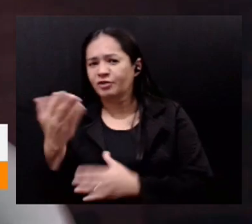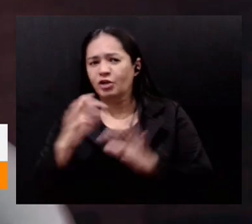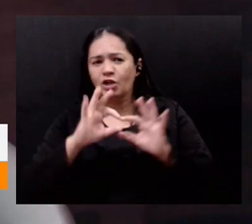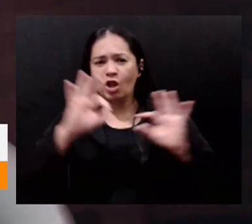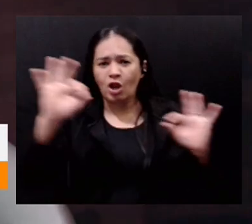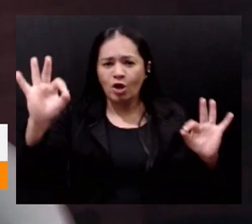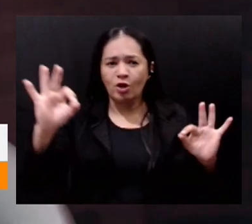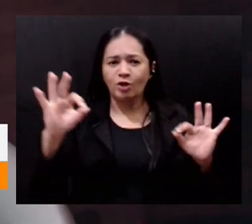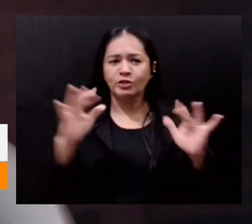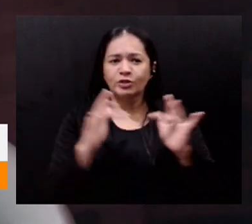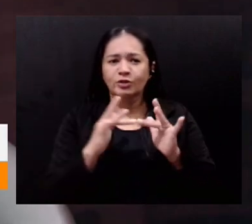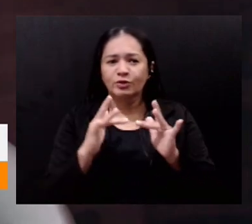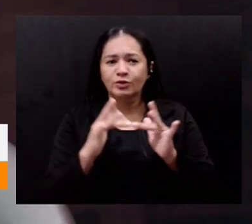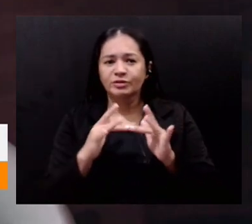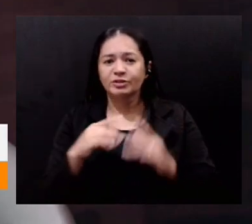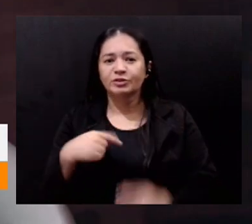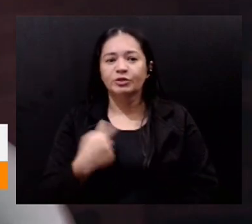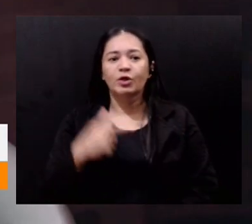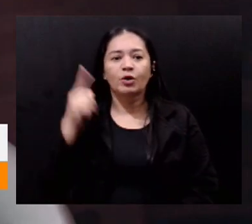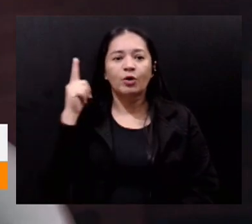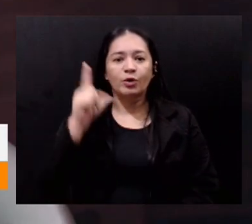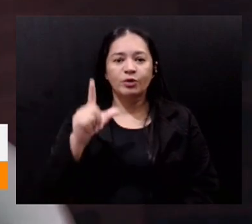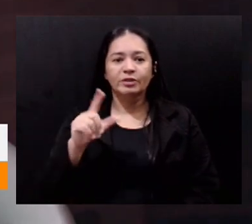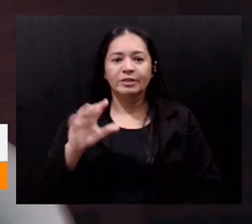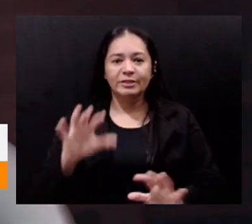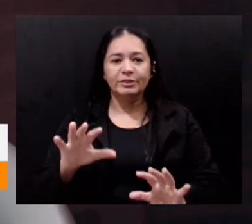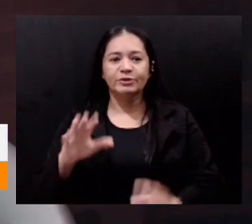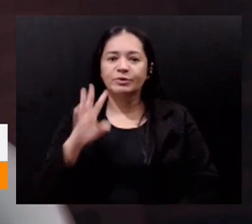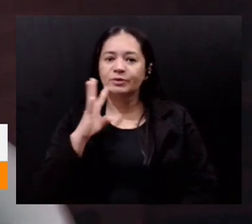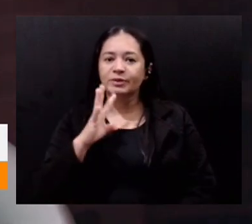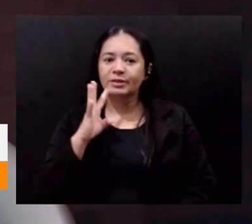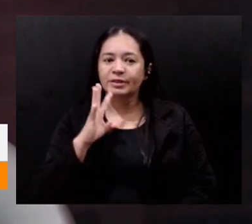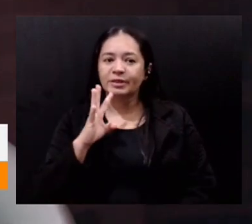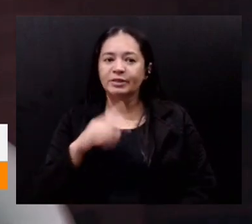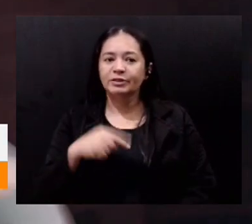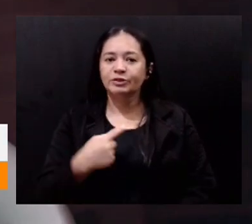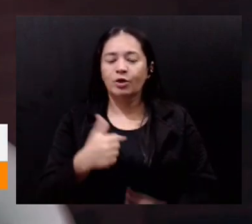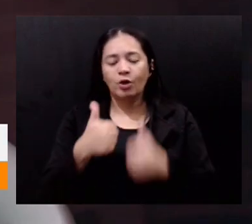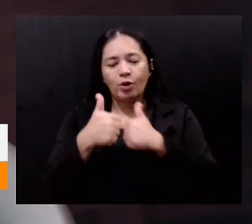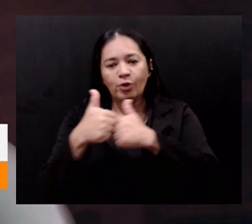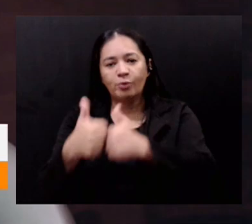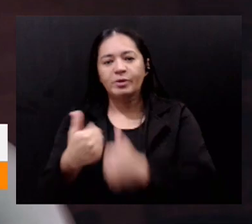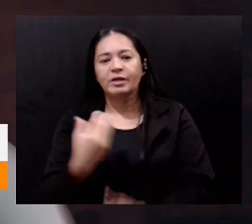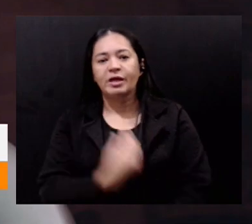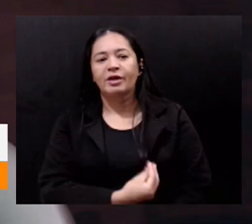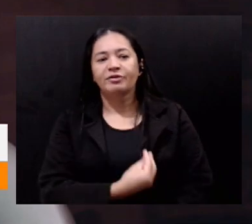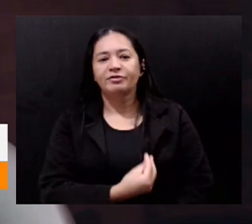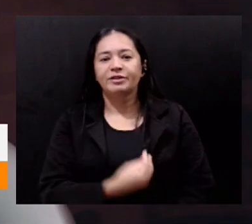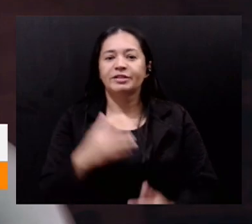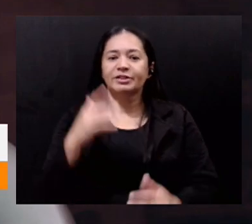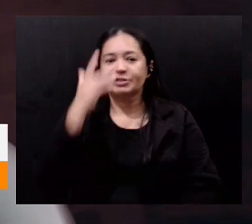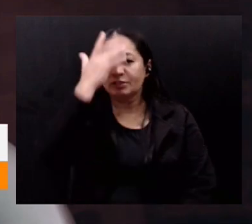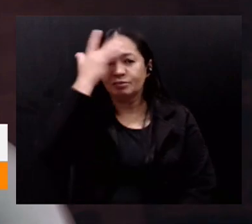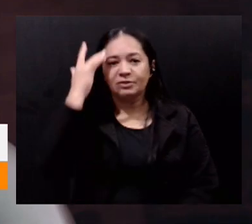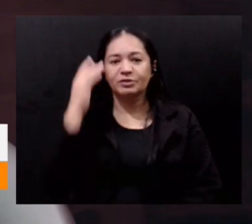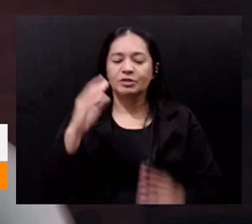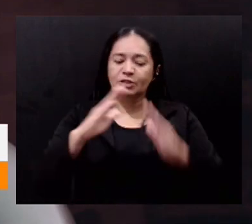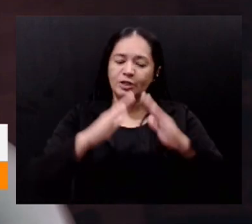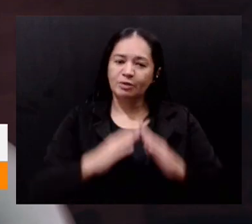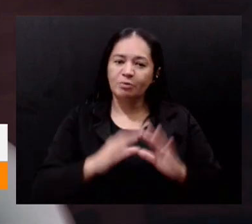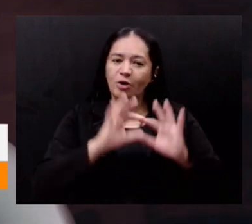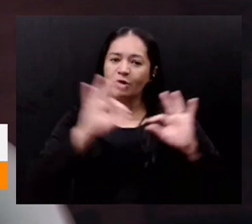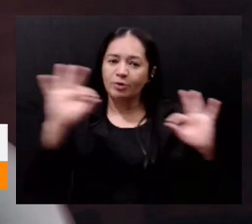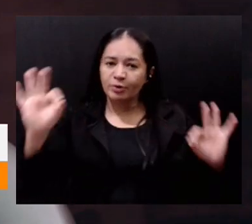consegue ainda ter. Isso é muito bacana, da gente acompanhar a vida de pessoas que foi tão próxima e hoje não é mais no nosso Sim. dia a dia. Uhum.